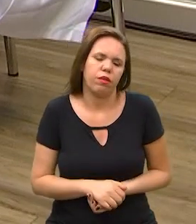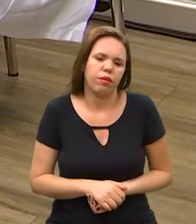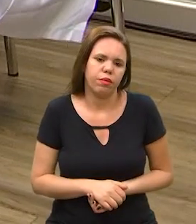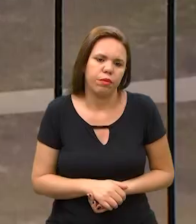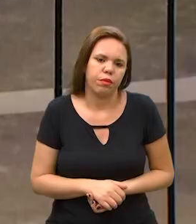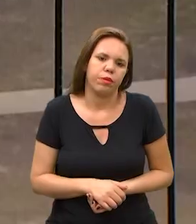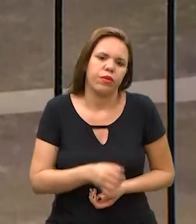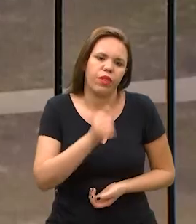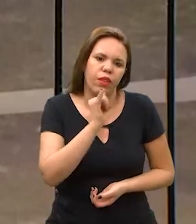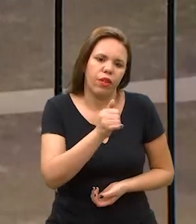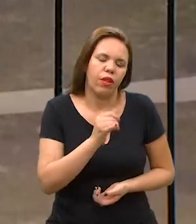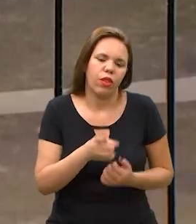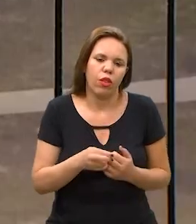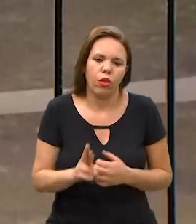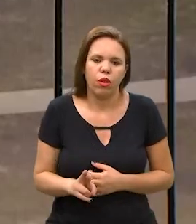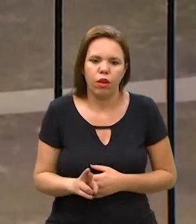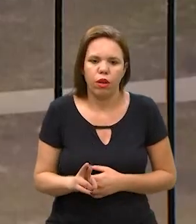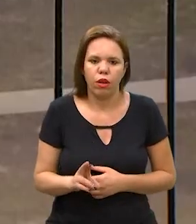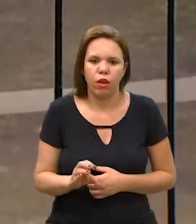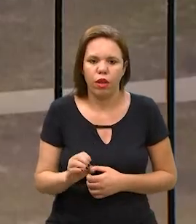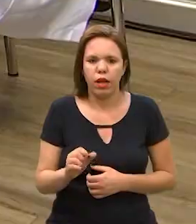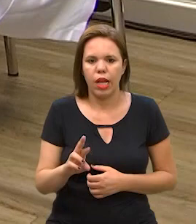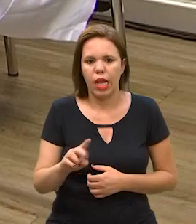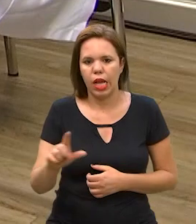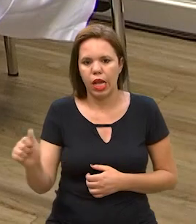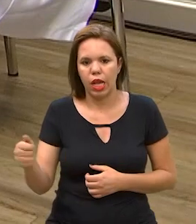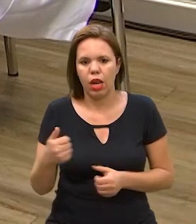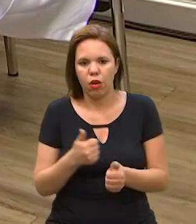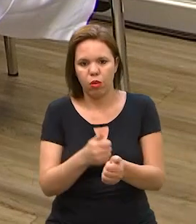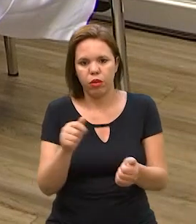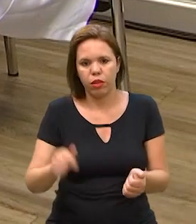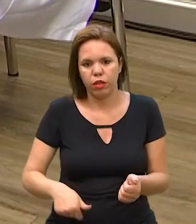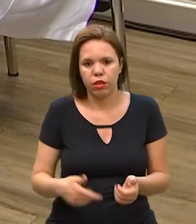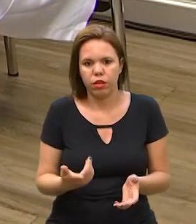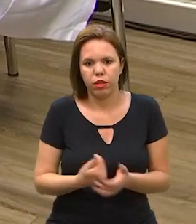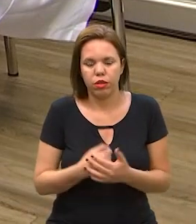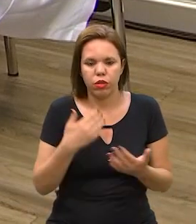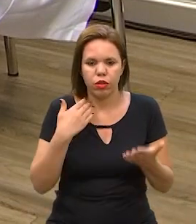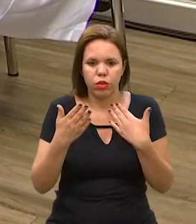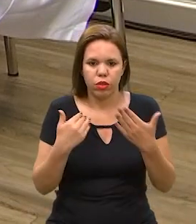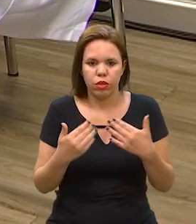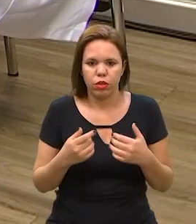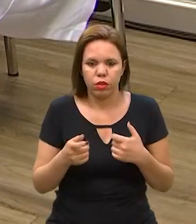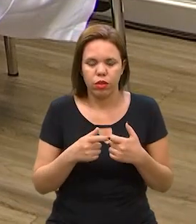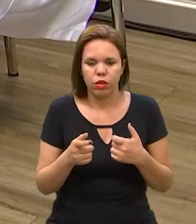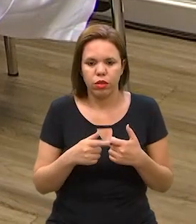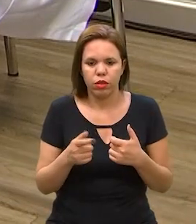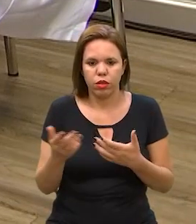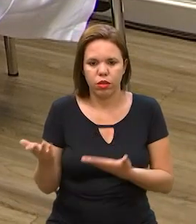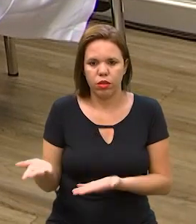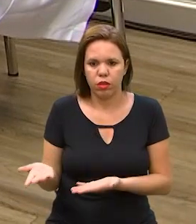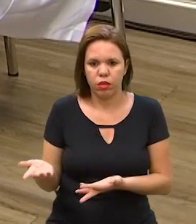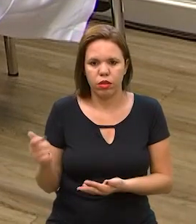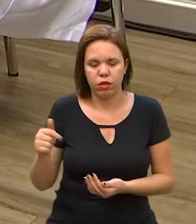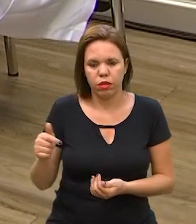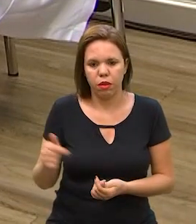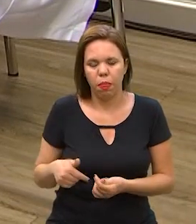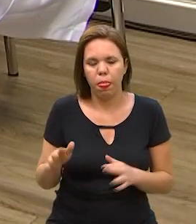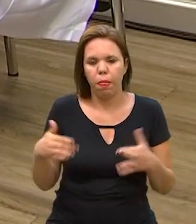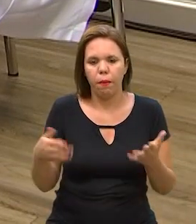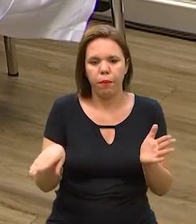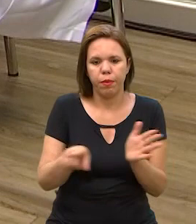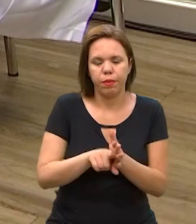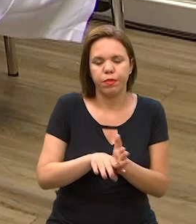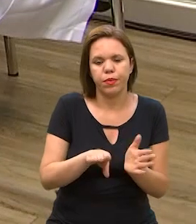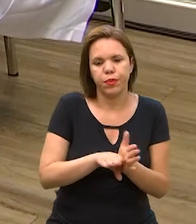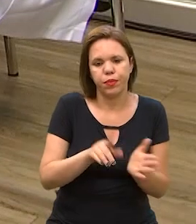faz. Nós falamos, doutora Carla, a senhora acompanhou aqui no estúdio, a conversa da nossa médica patologista. Quando